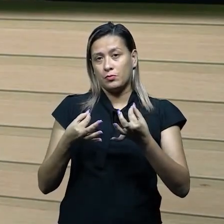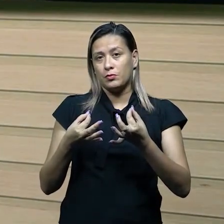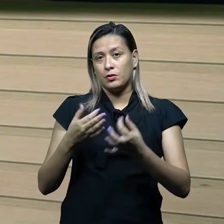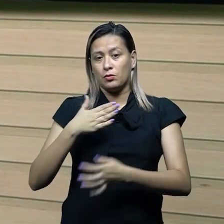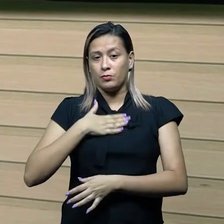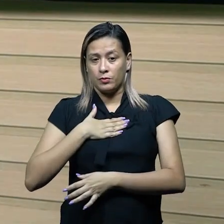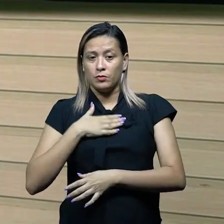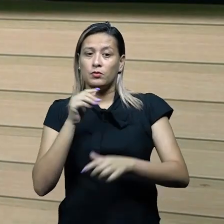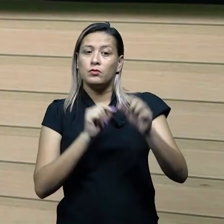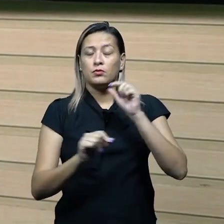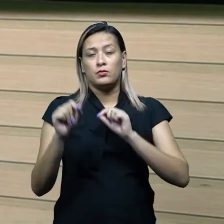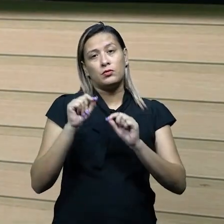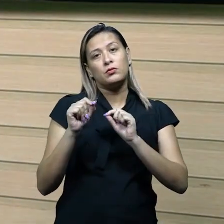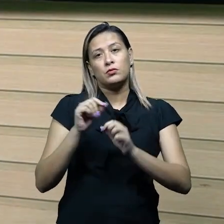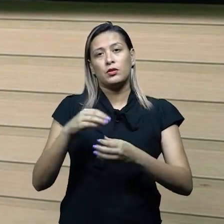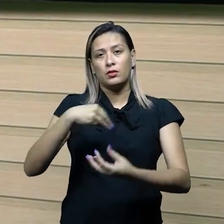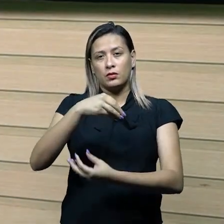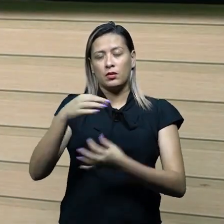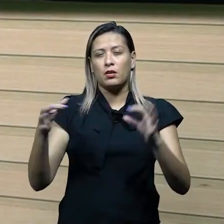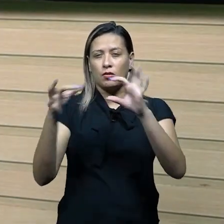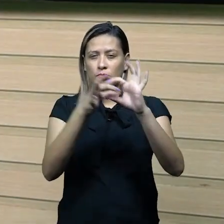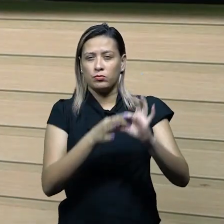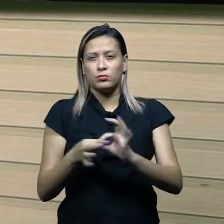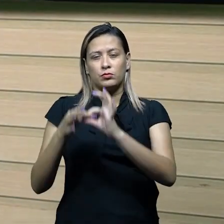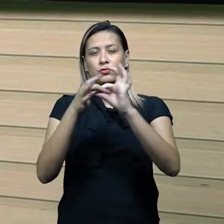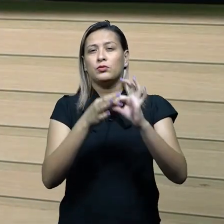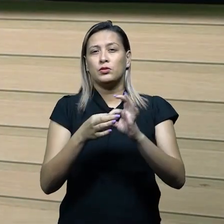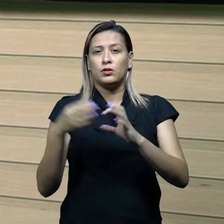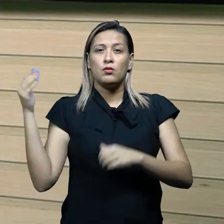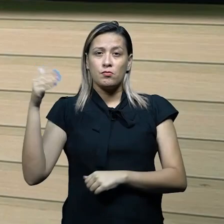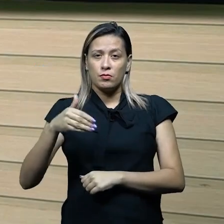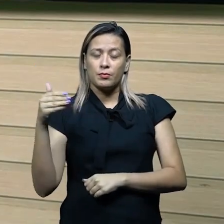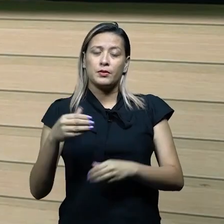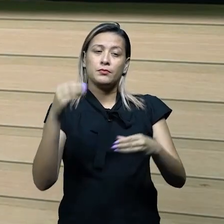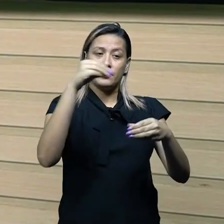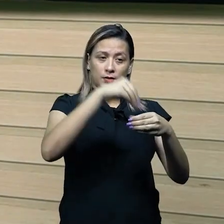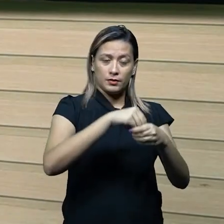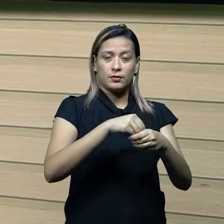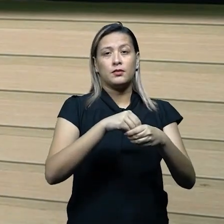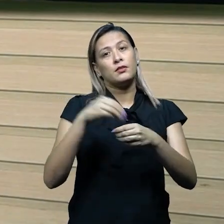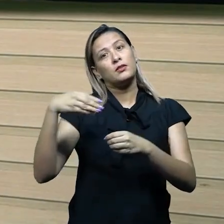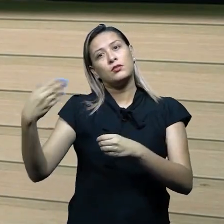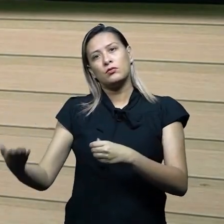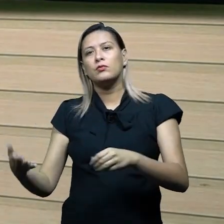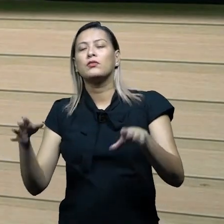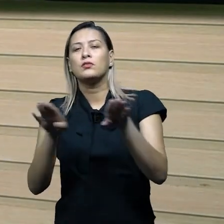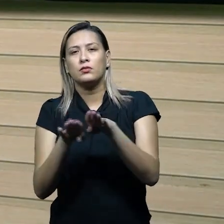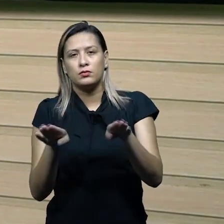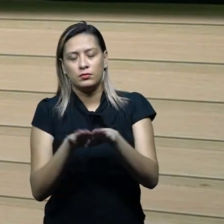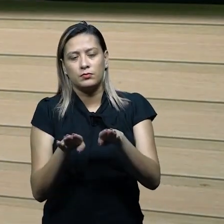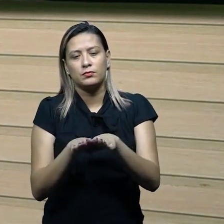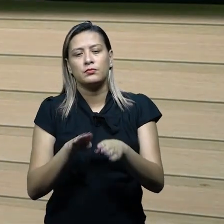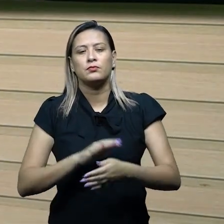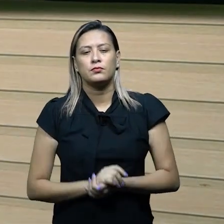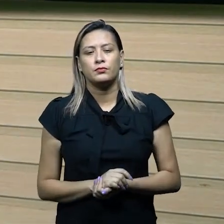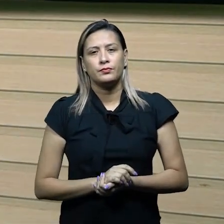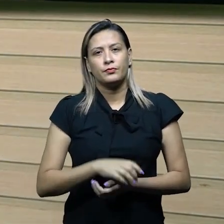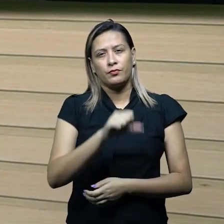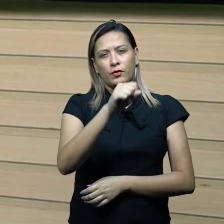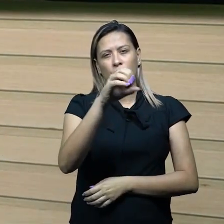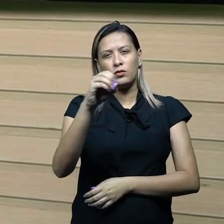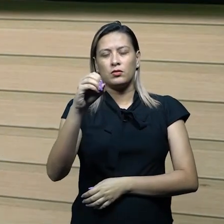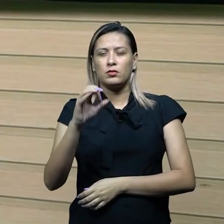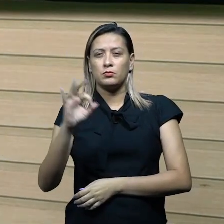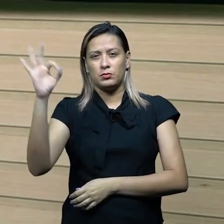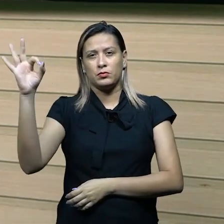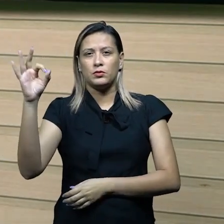para as organizações. O que é o misto? É a união dos dois. Vai participar quem está dentro e quem está fora. Podem buscar fontes, vocês vão ver que em